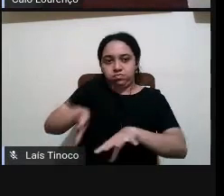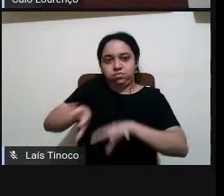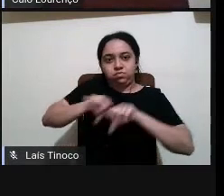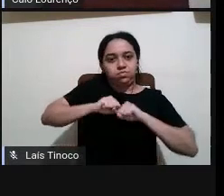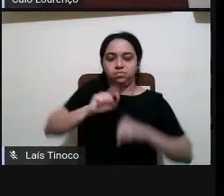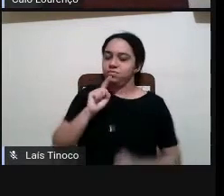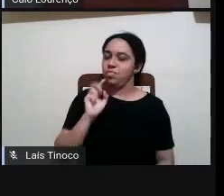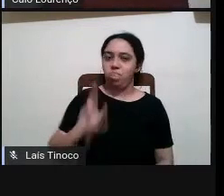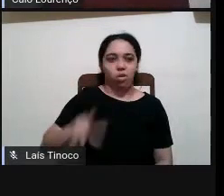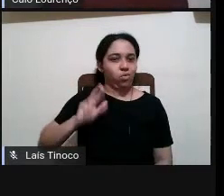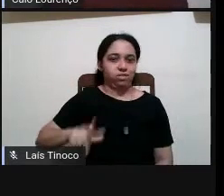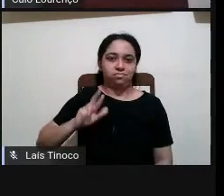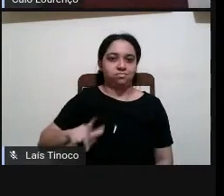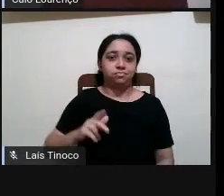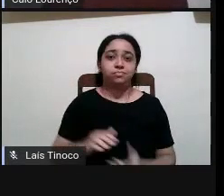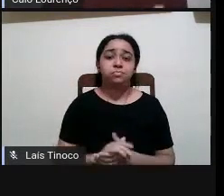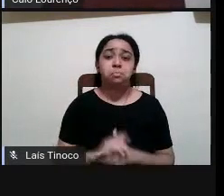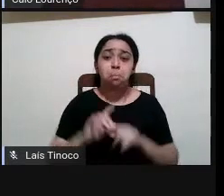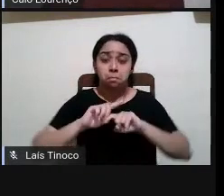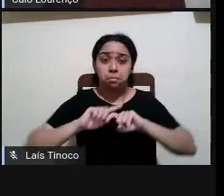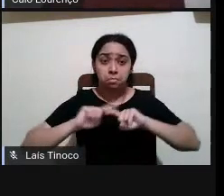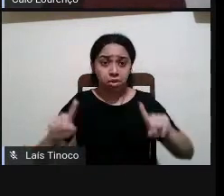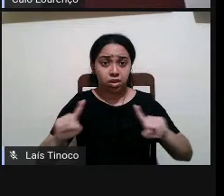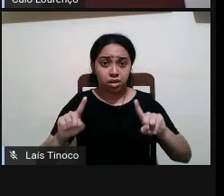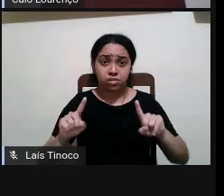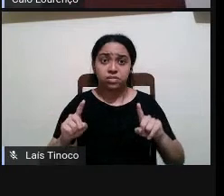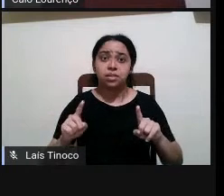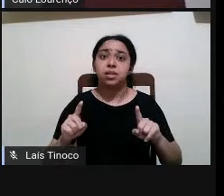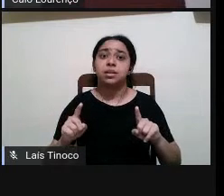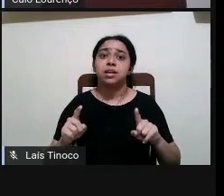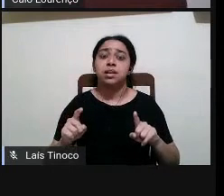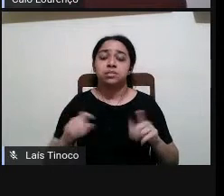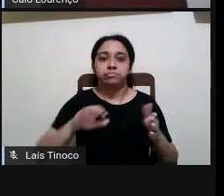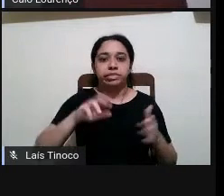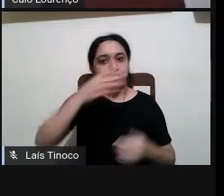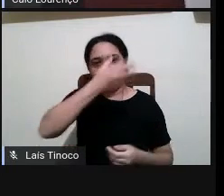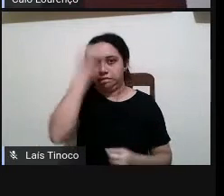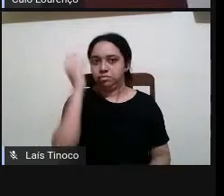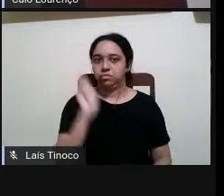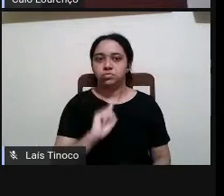partículas. Mas nós não podemos deixar de lado